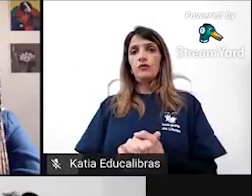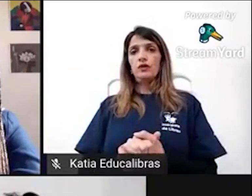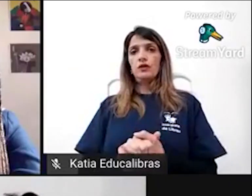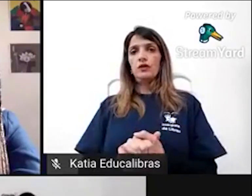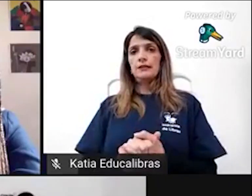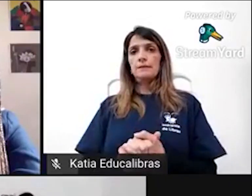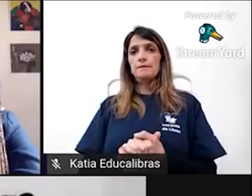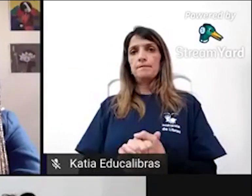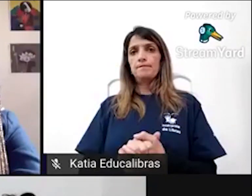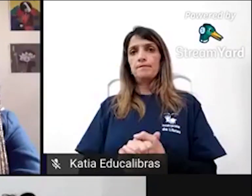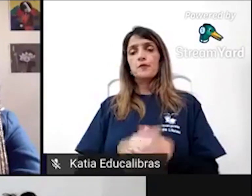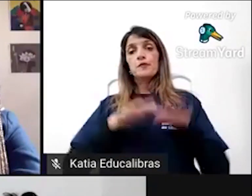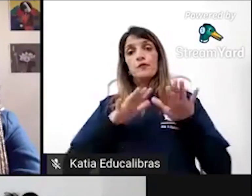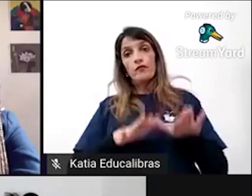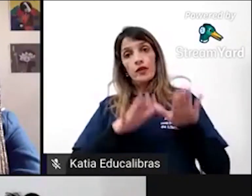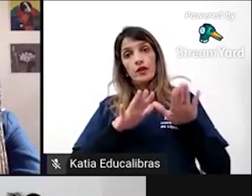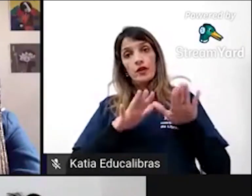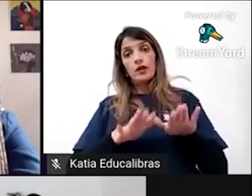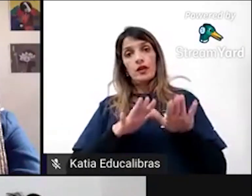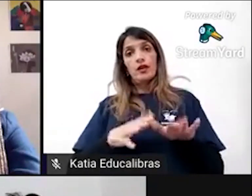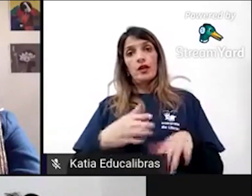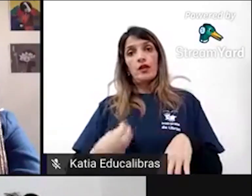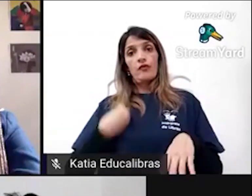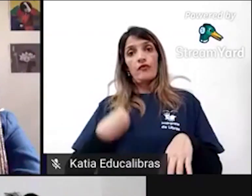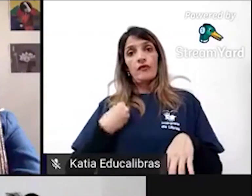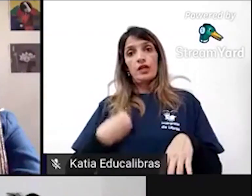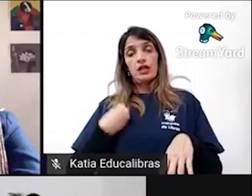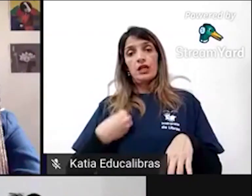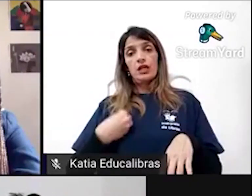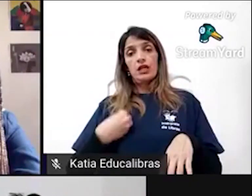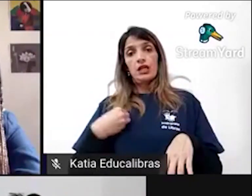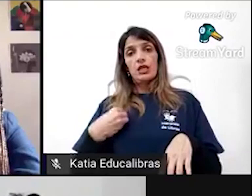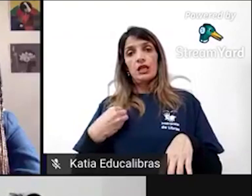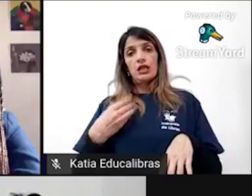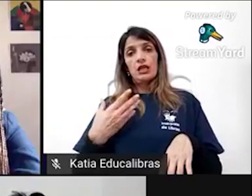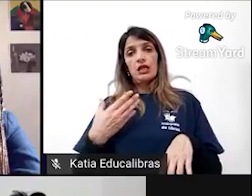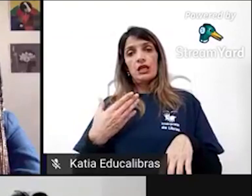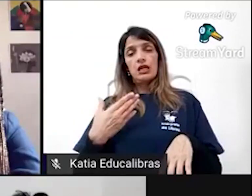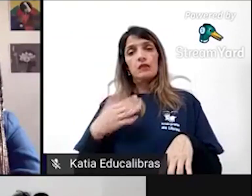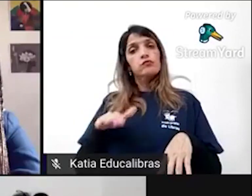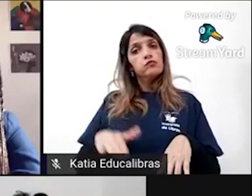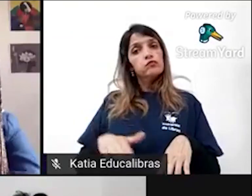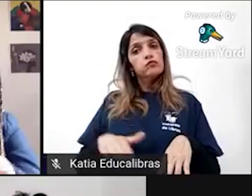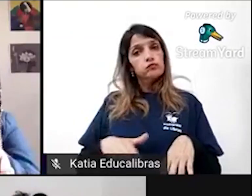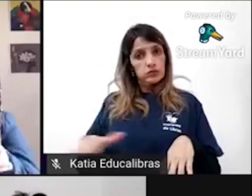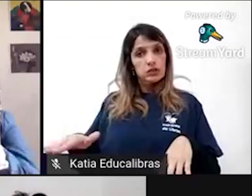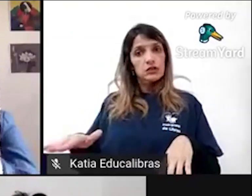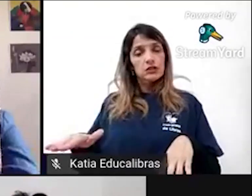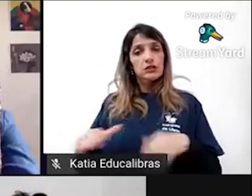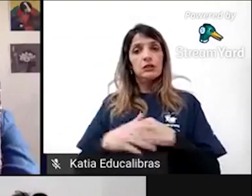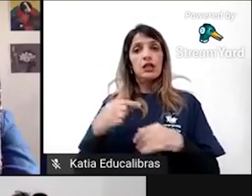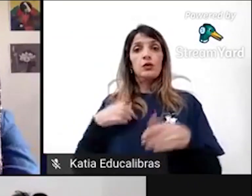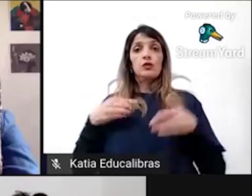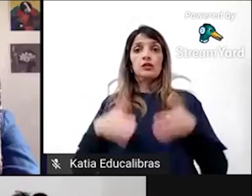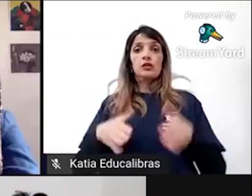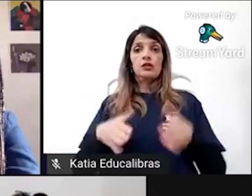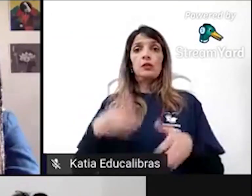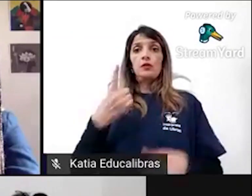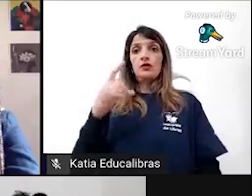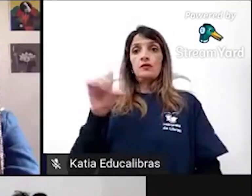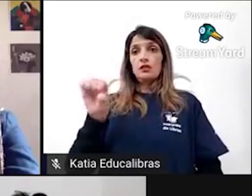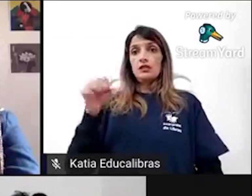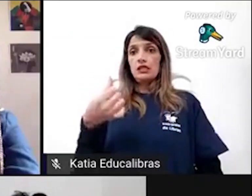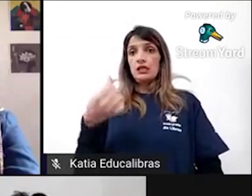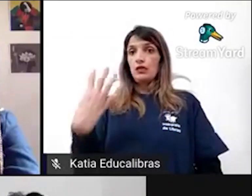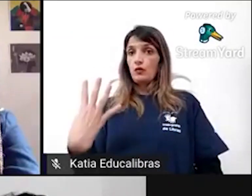fiquei, né, vivendo efetivamente nesse povo até na minha primeira infância, porque eu sou nascido em 1964.